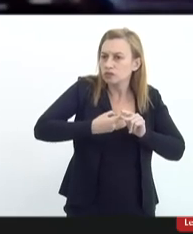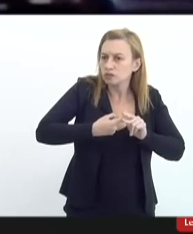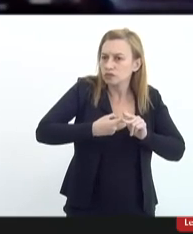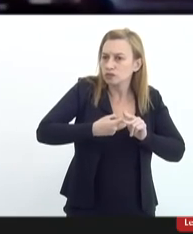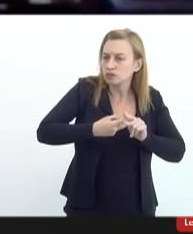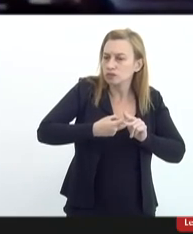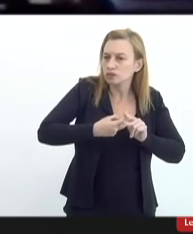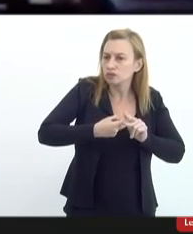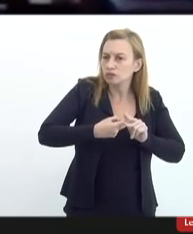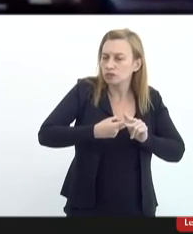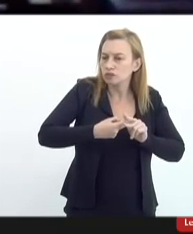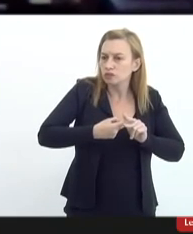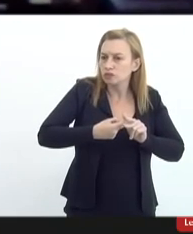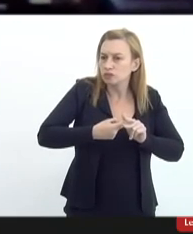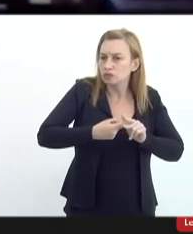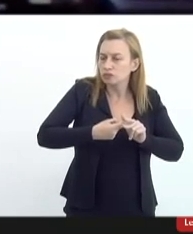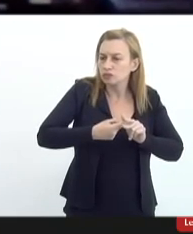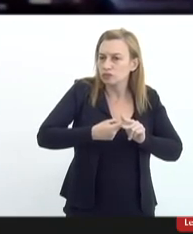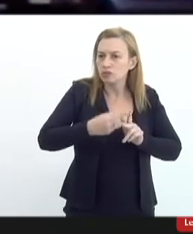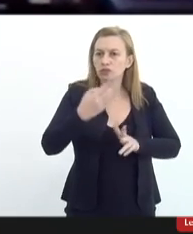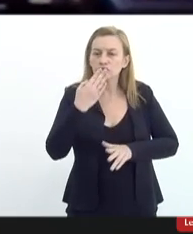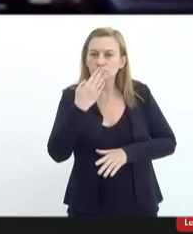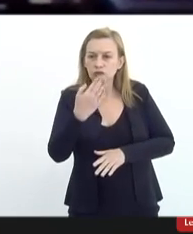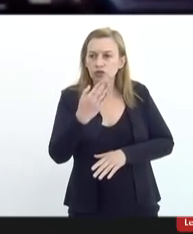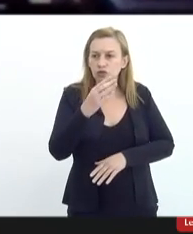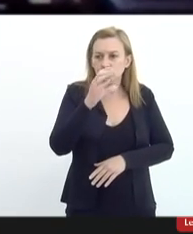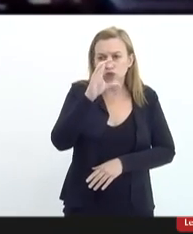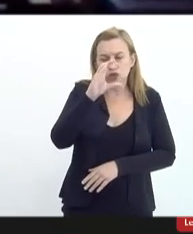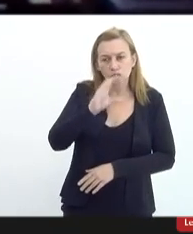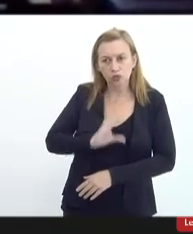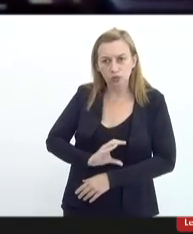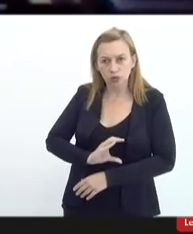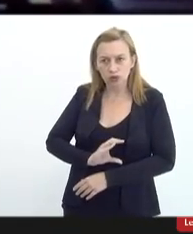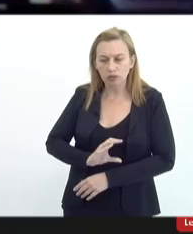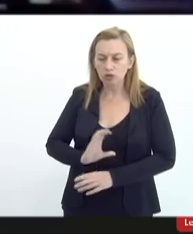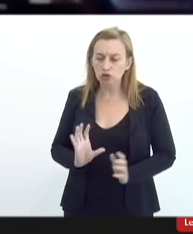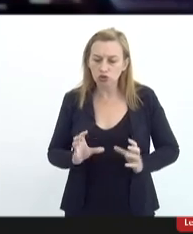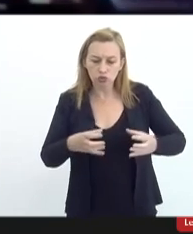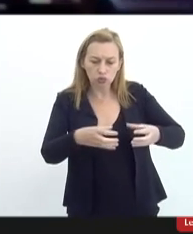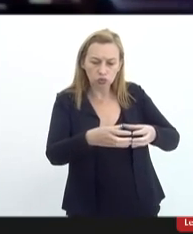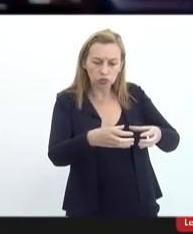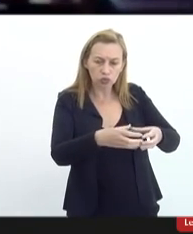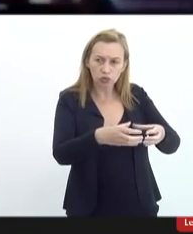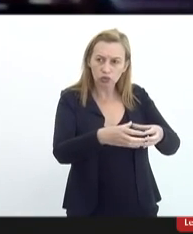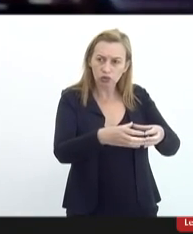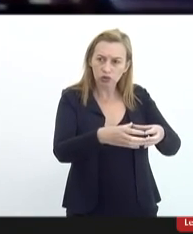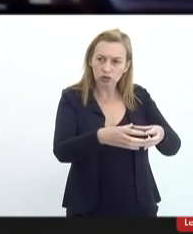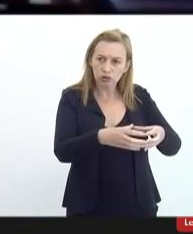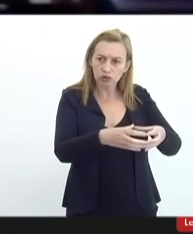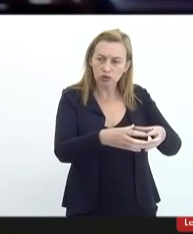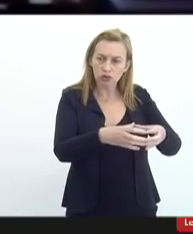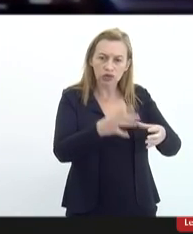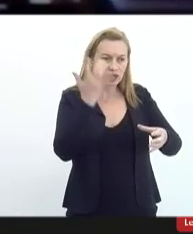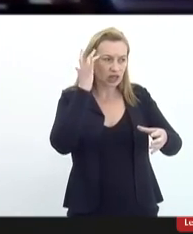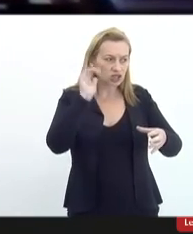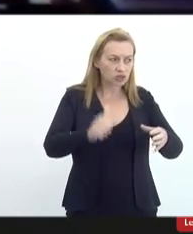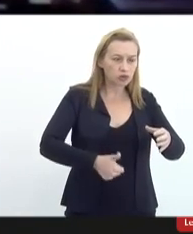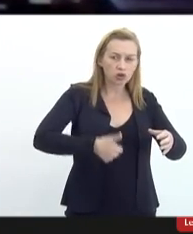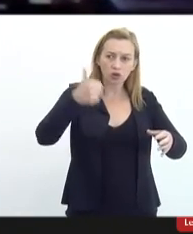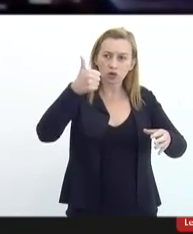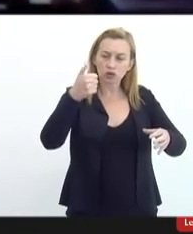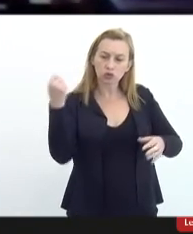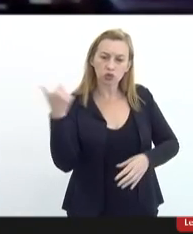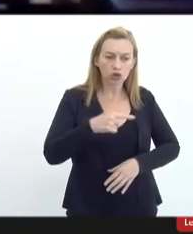um determinado tipo de comportamento de um grupo que se considera superior ao outro e que